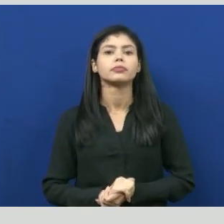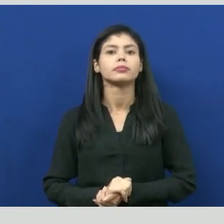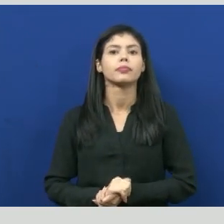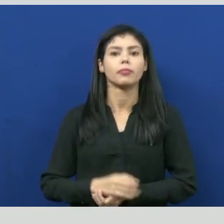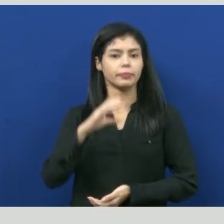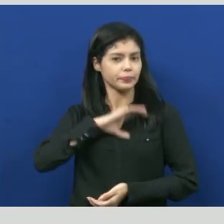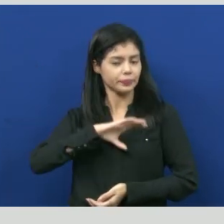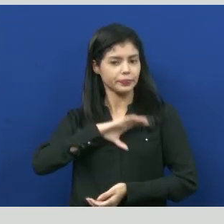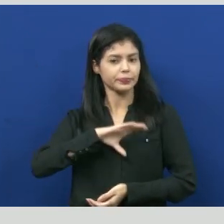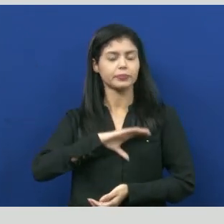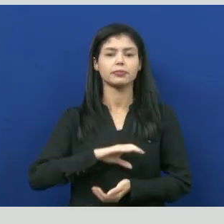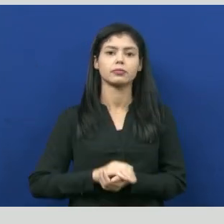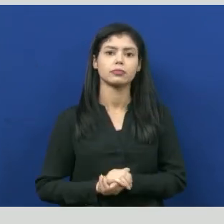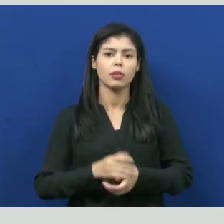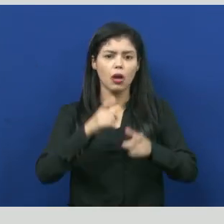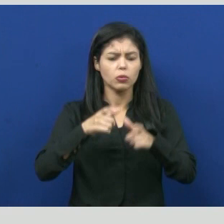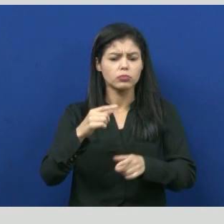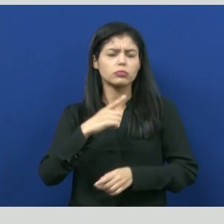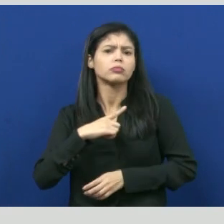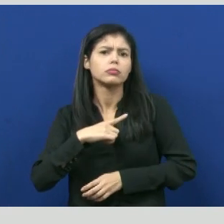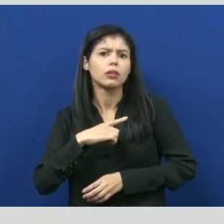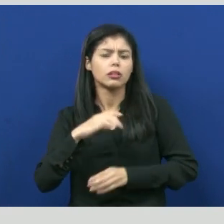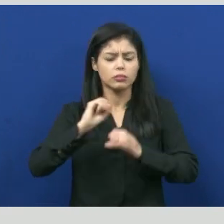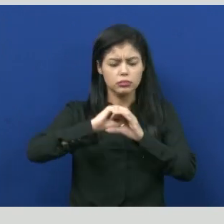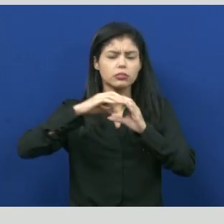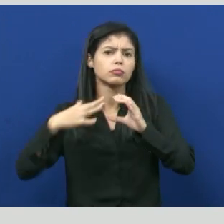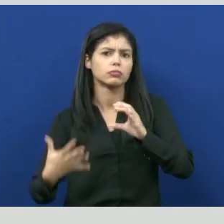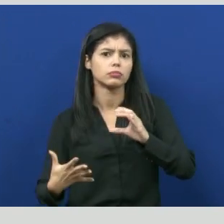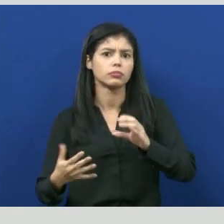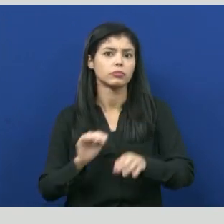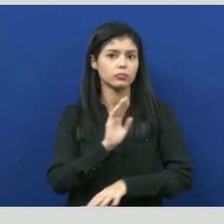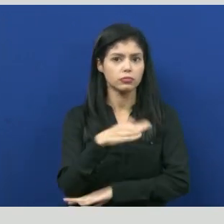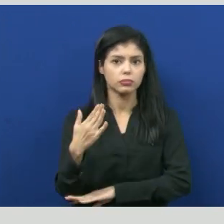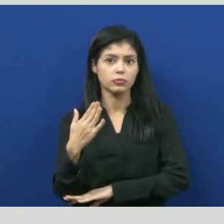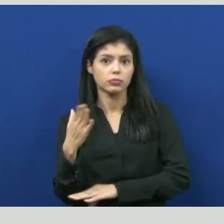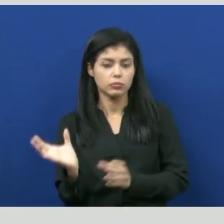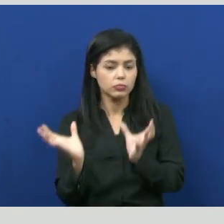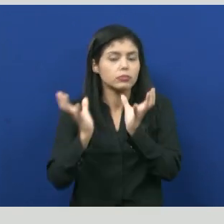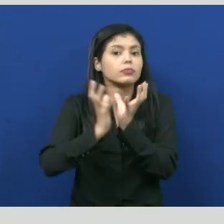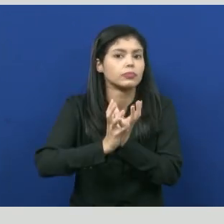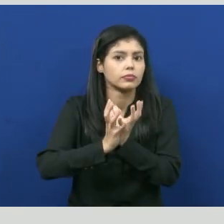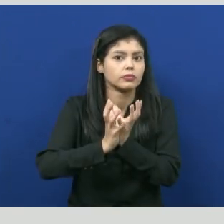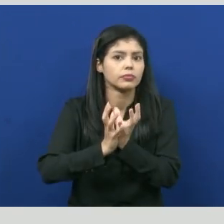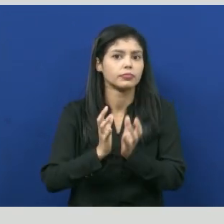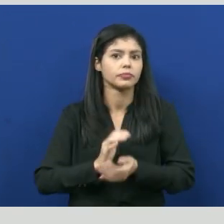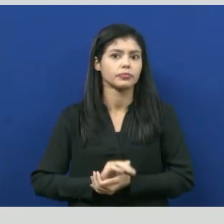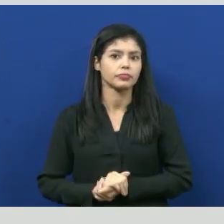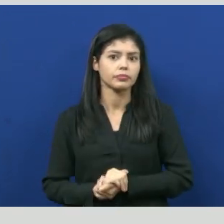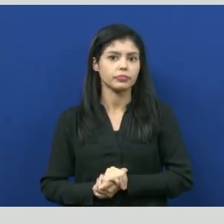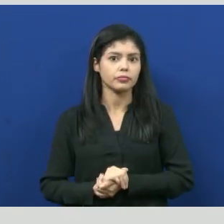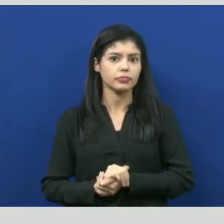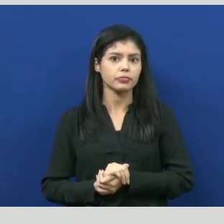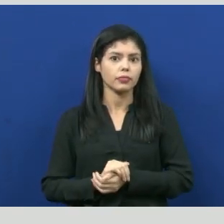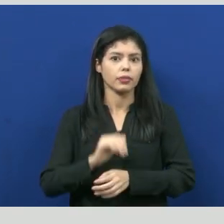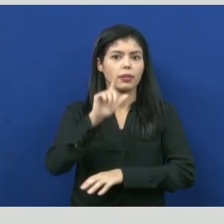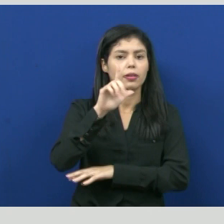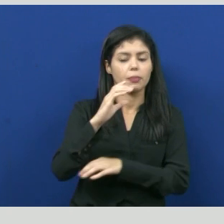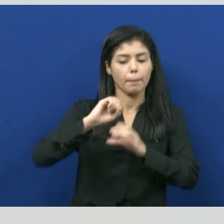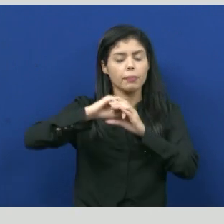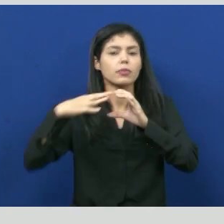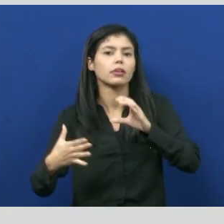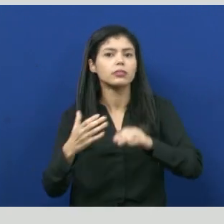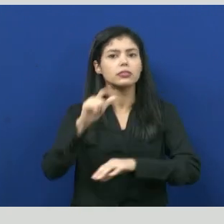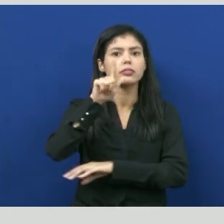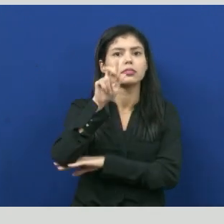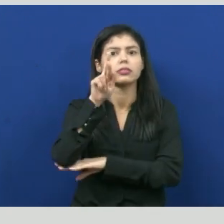língua portuguesa. Aonde eu vejo classificação? Quando eu agrupo em classes gramaticais